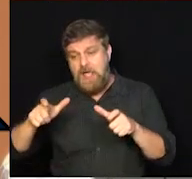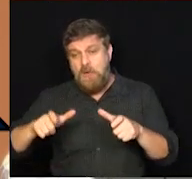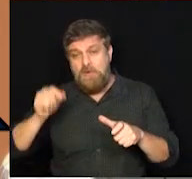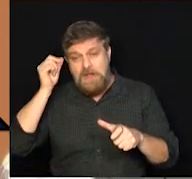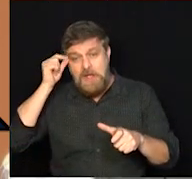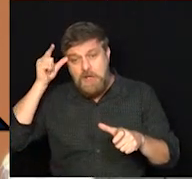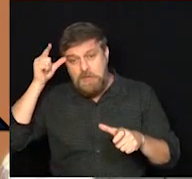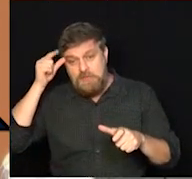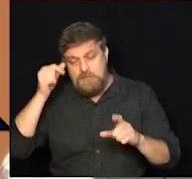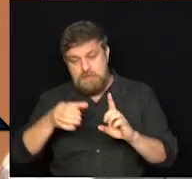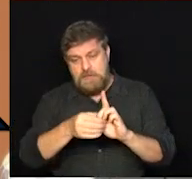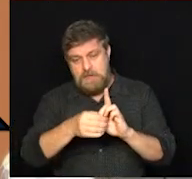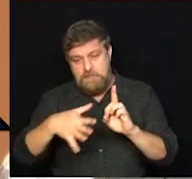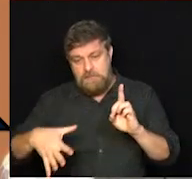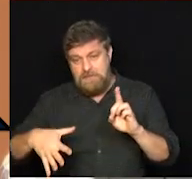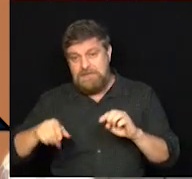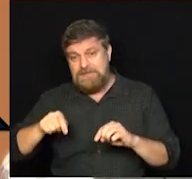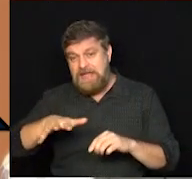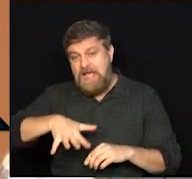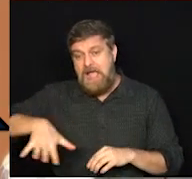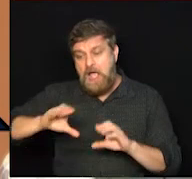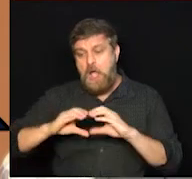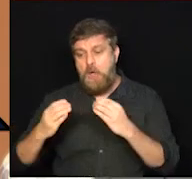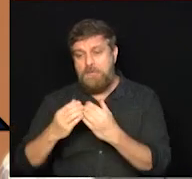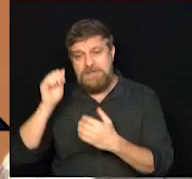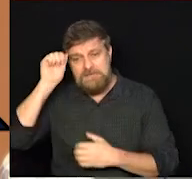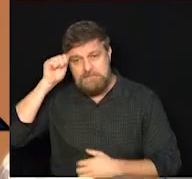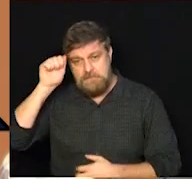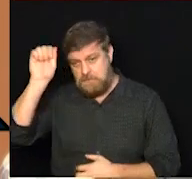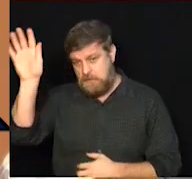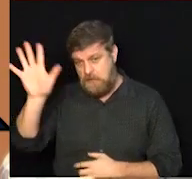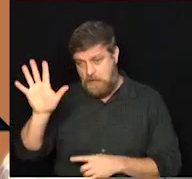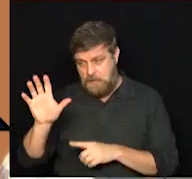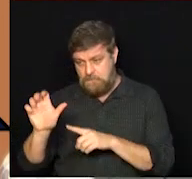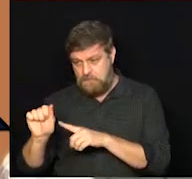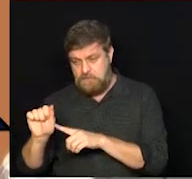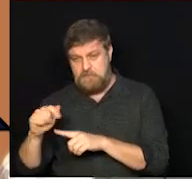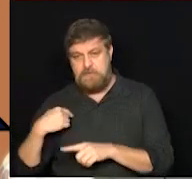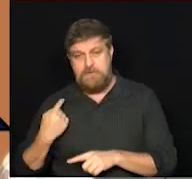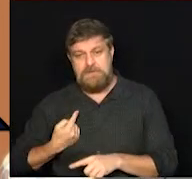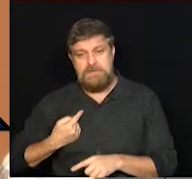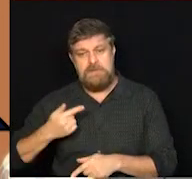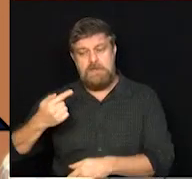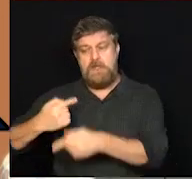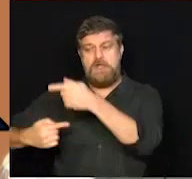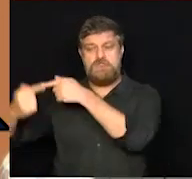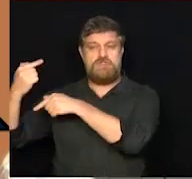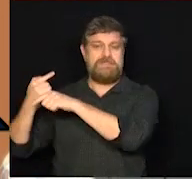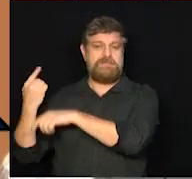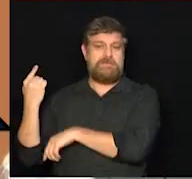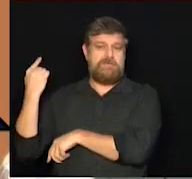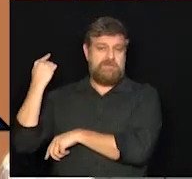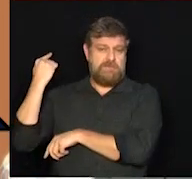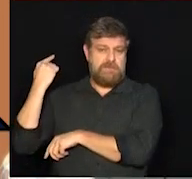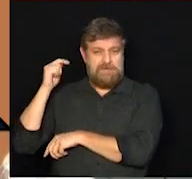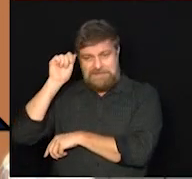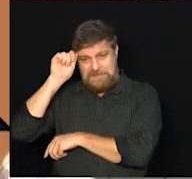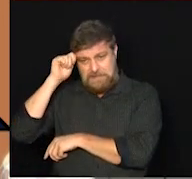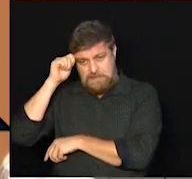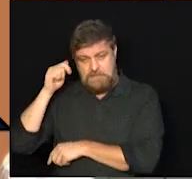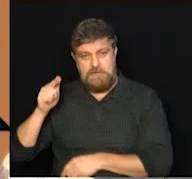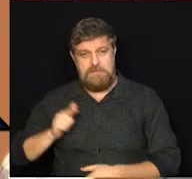acesso a memória área cultural e dos valores é do nosso entre passado assegurando o